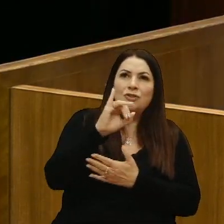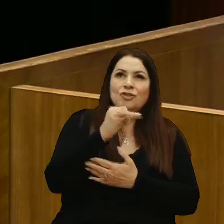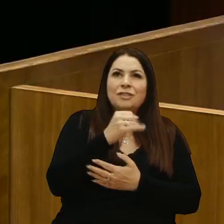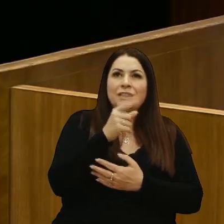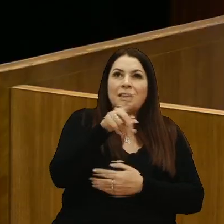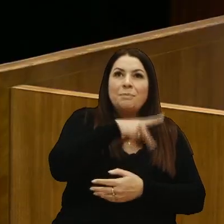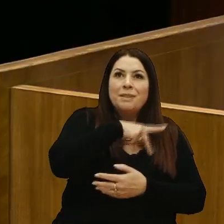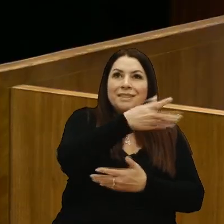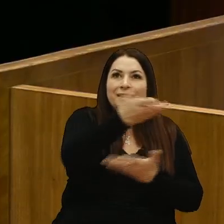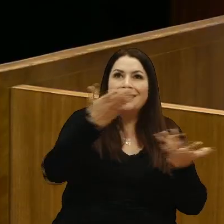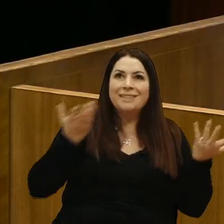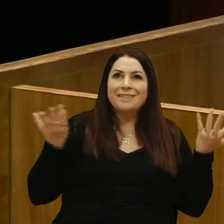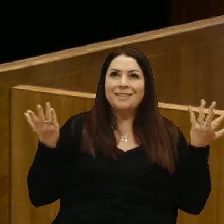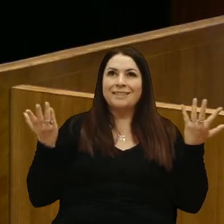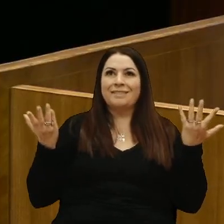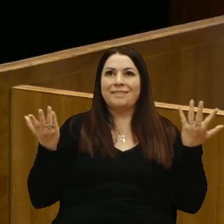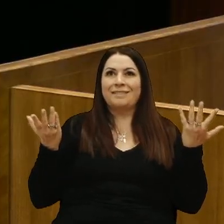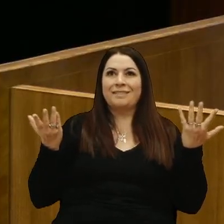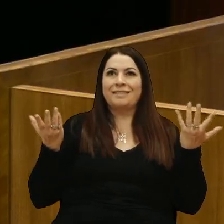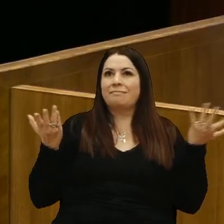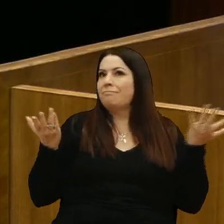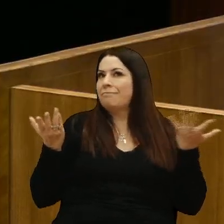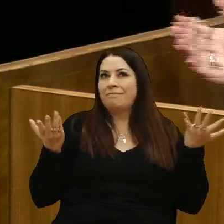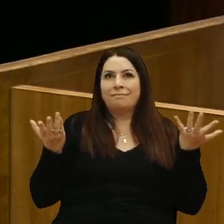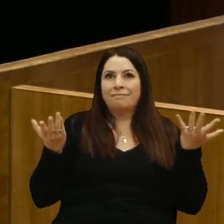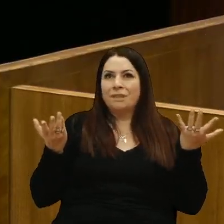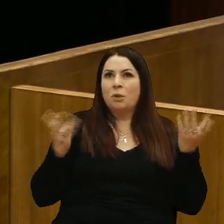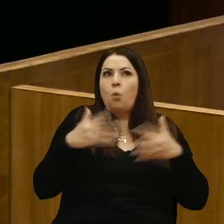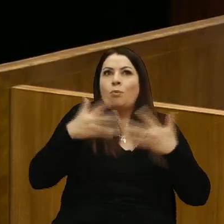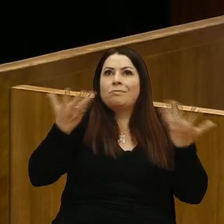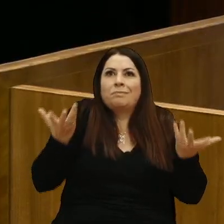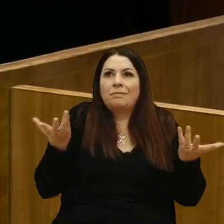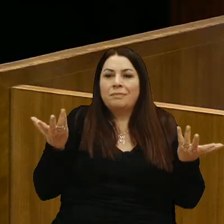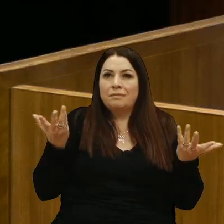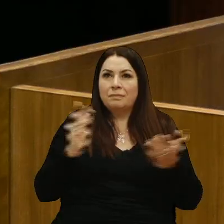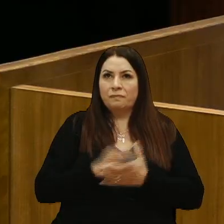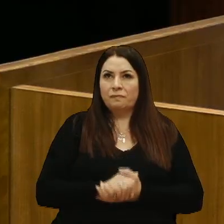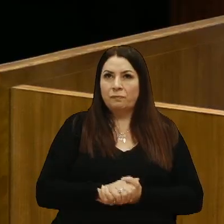presidente da CCJ. E cadê?